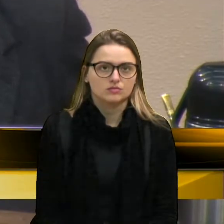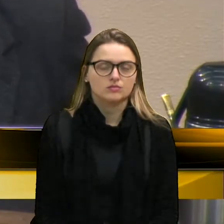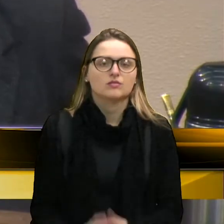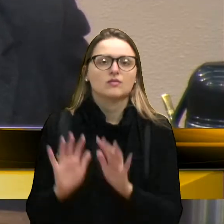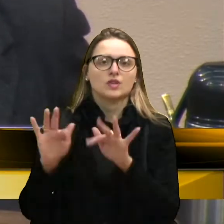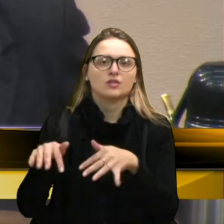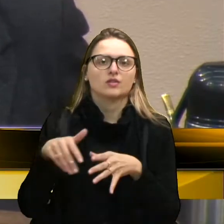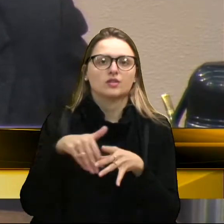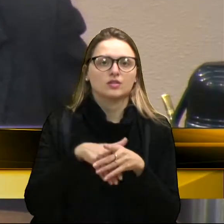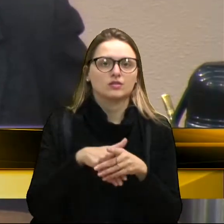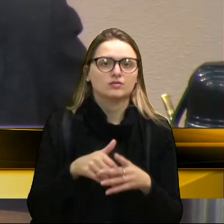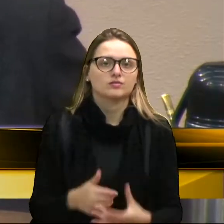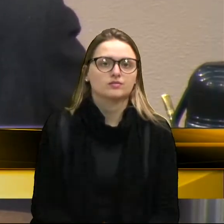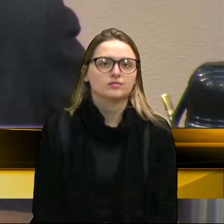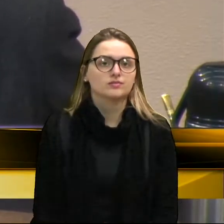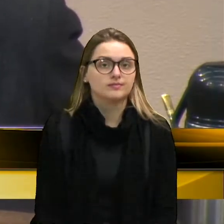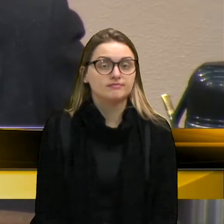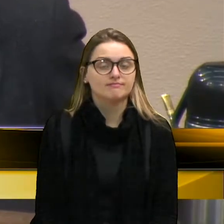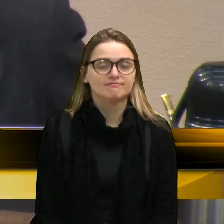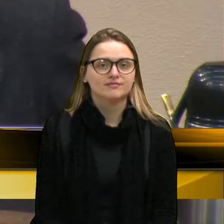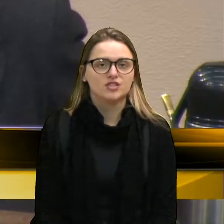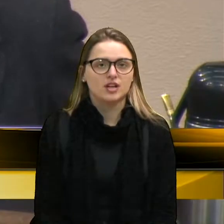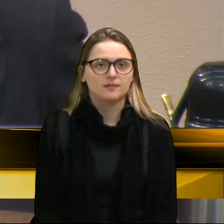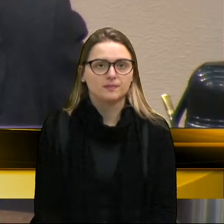Encerrada a votação.